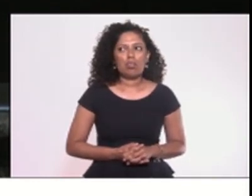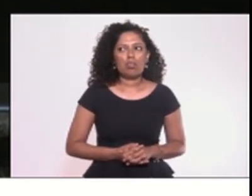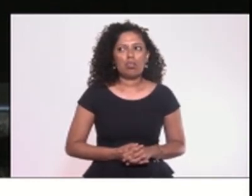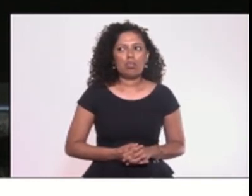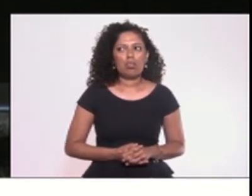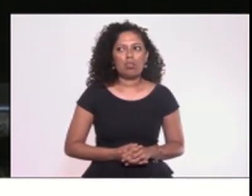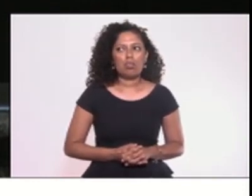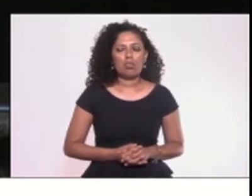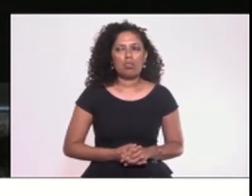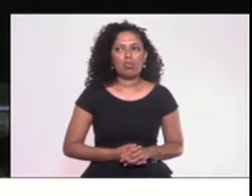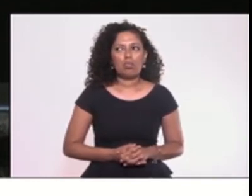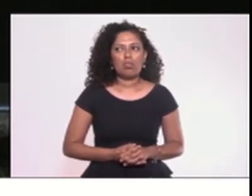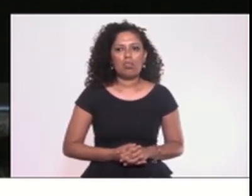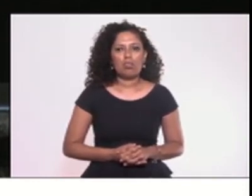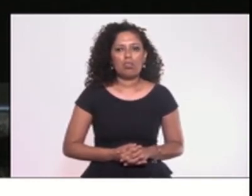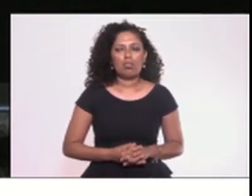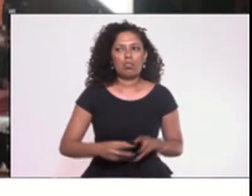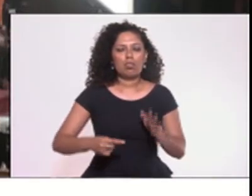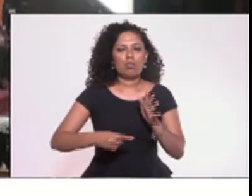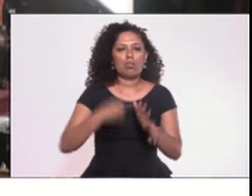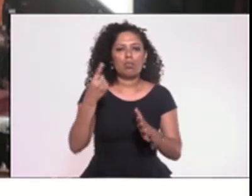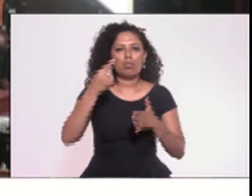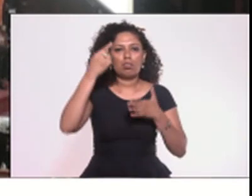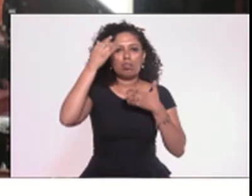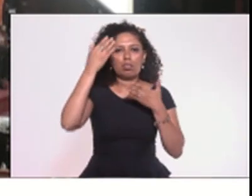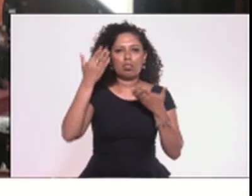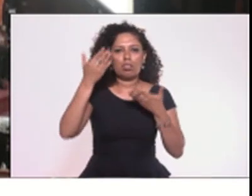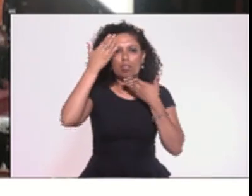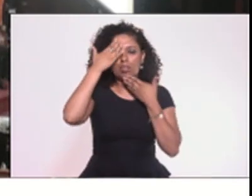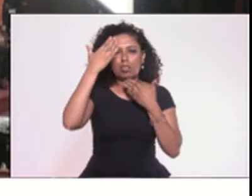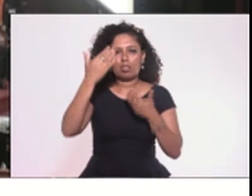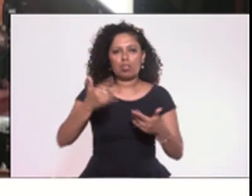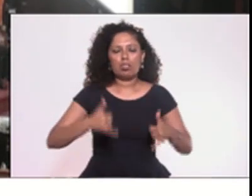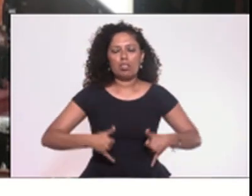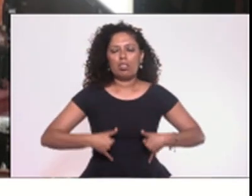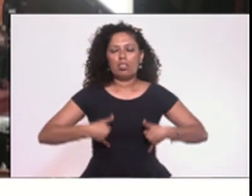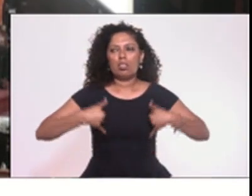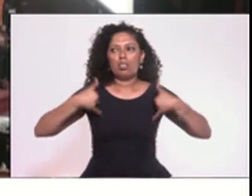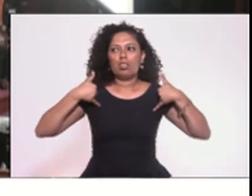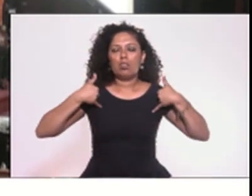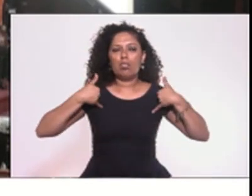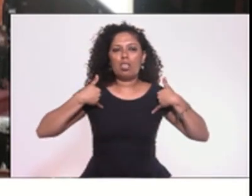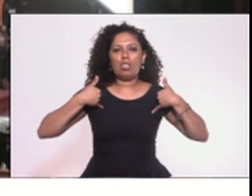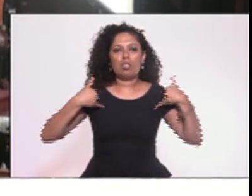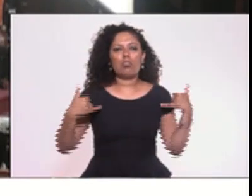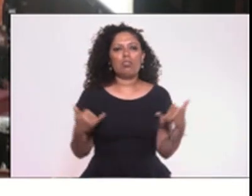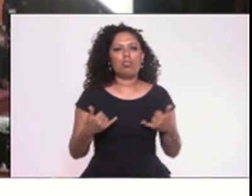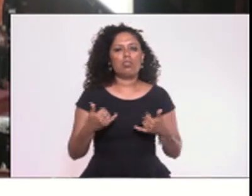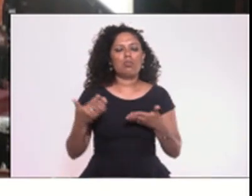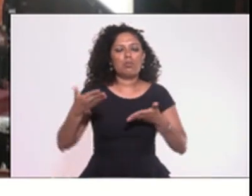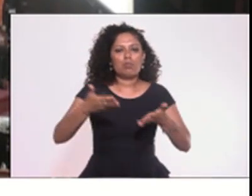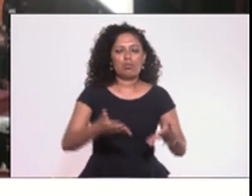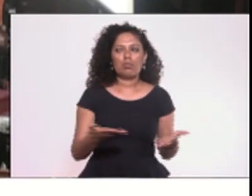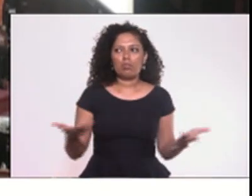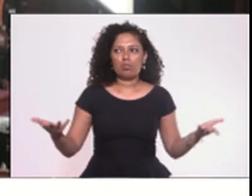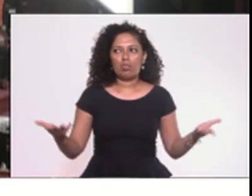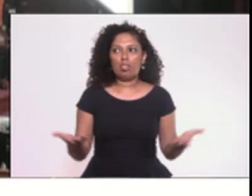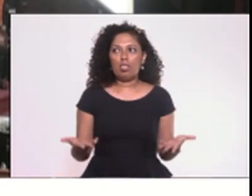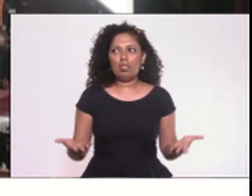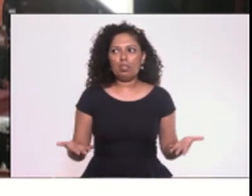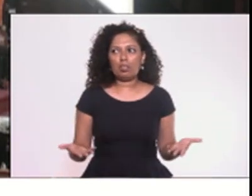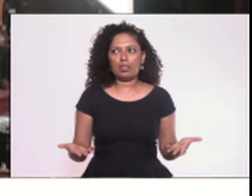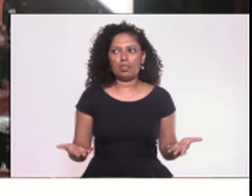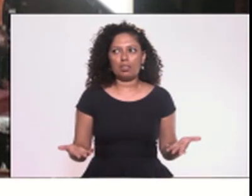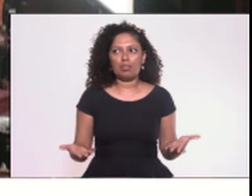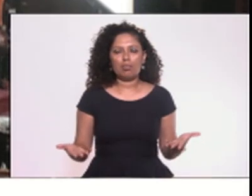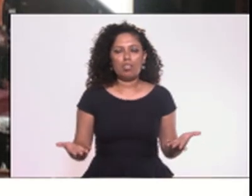mais gente. Bom, em primeiro lugar, muito obrigada, gente. É sempre uma honra atender seus convites. E muito obrigada a presença de